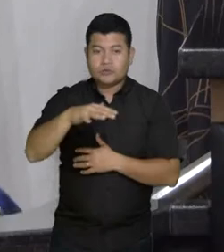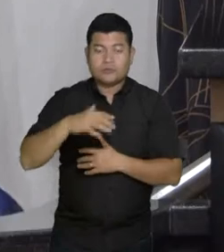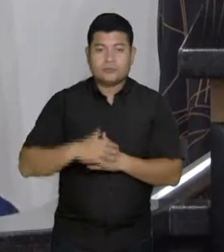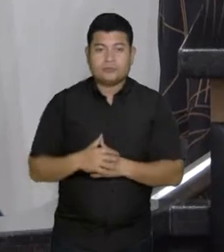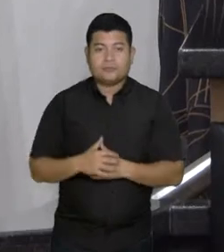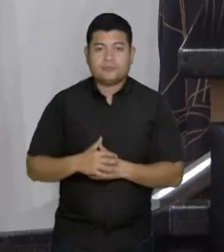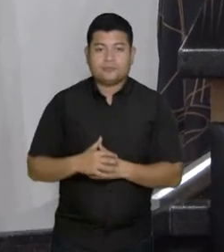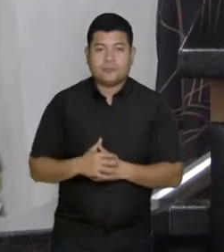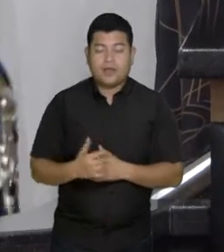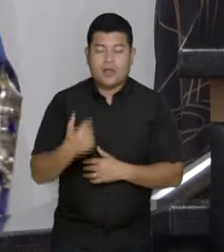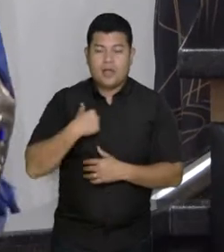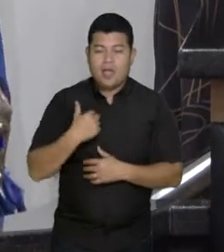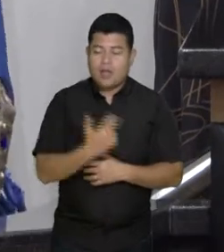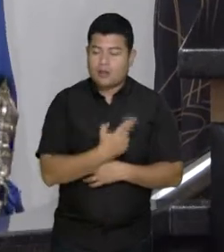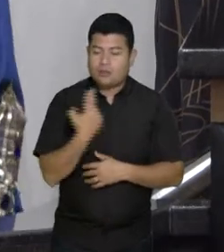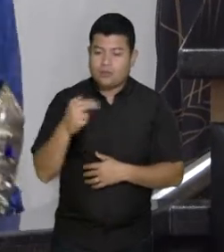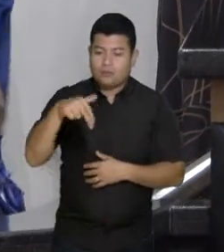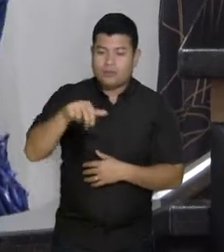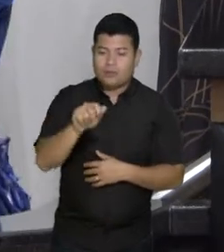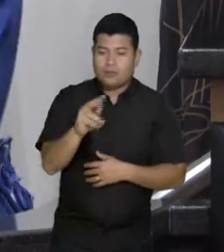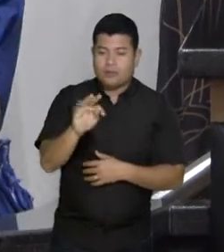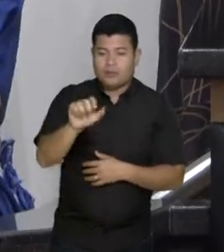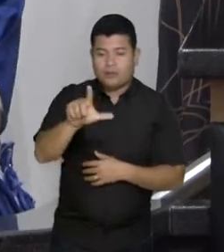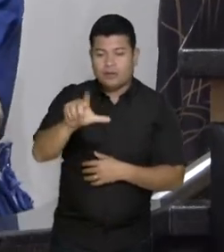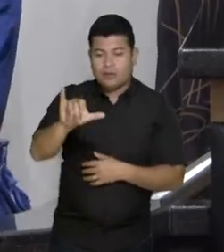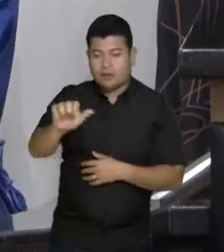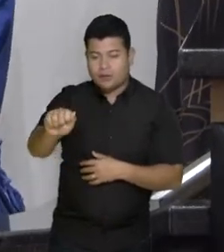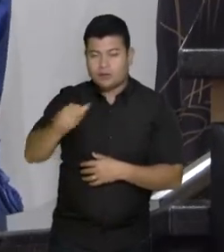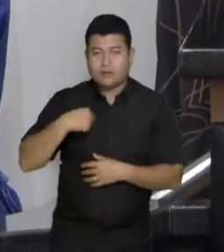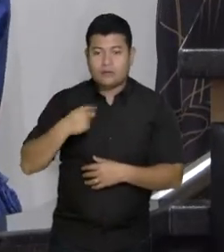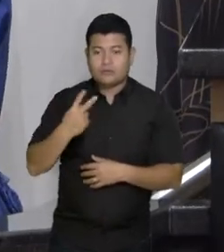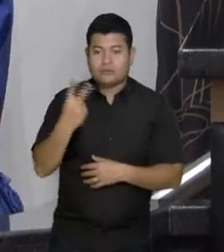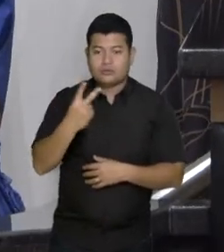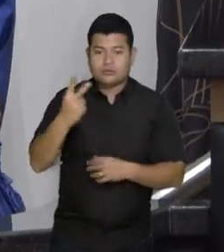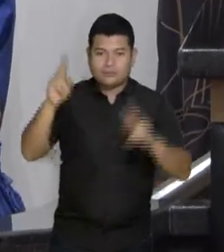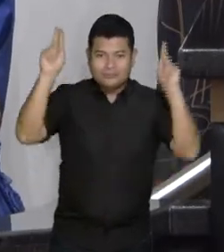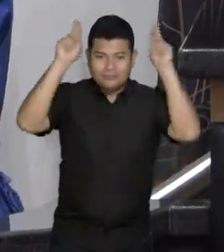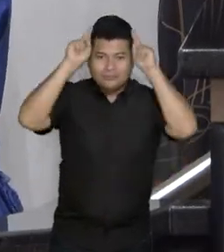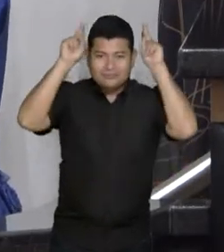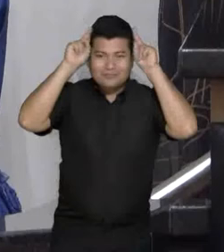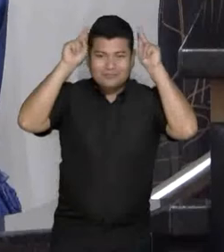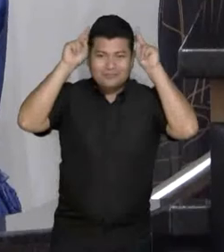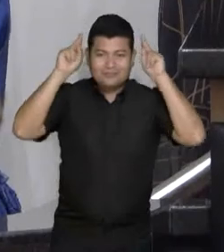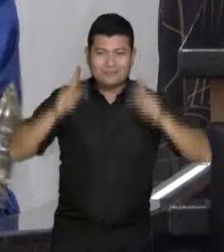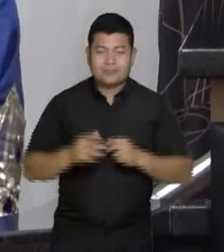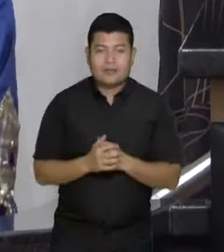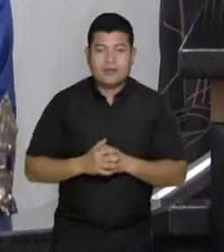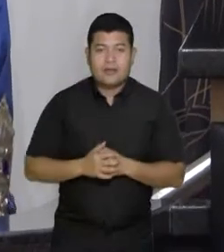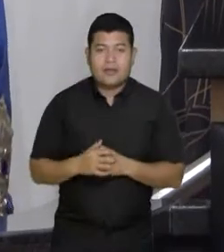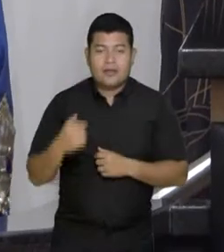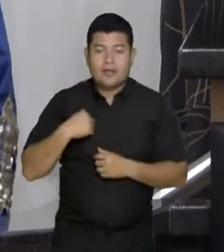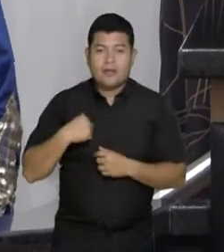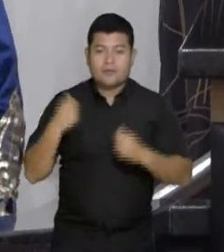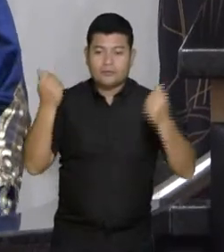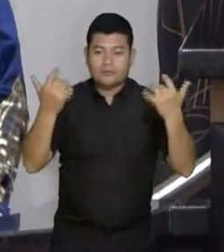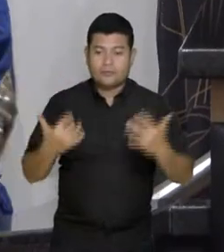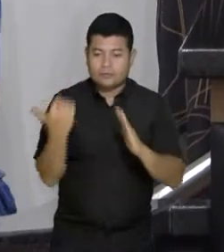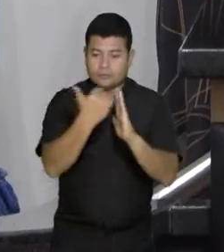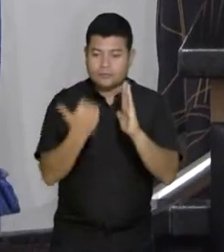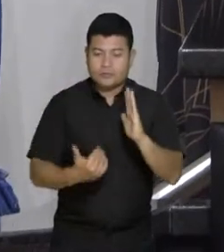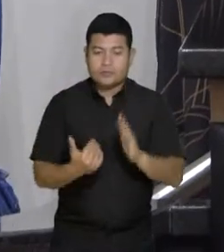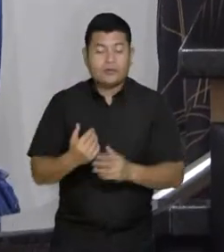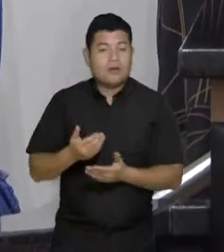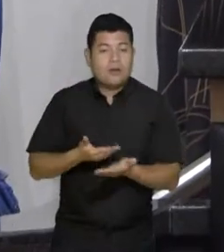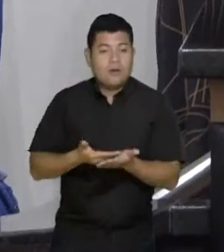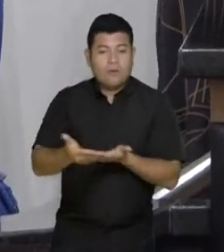Olá, eu me chamo Natália, sou a segunda princesa e vim falar um pouco mais da programação. Iniciaremos na